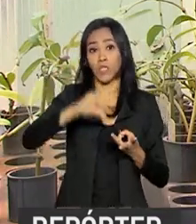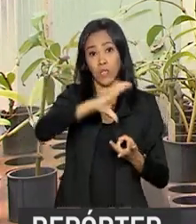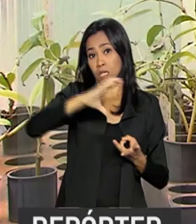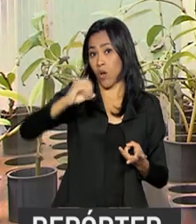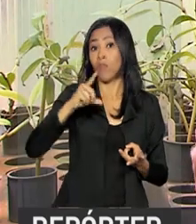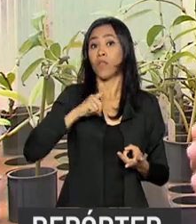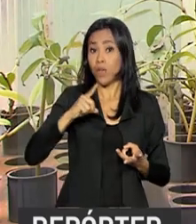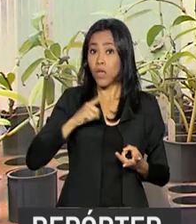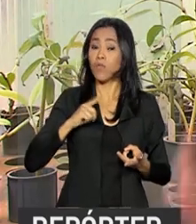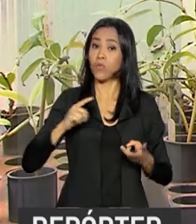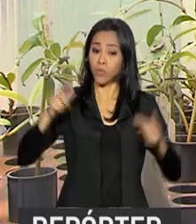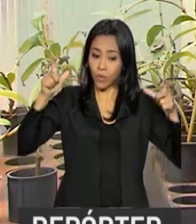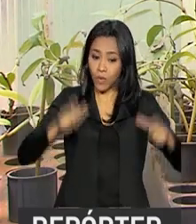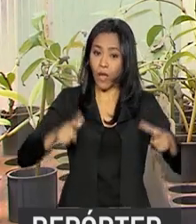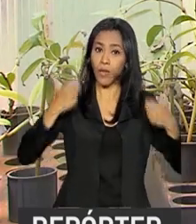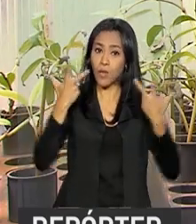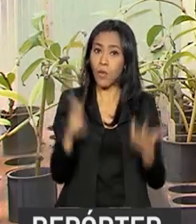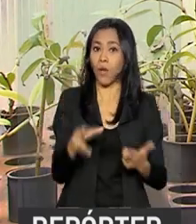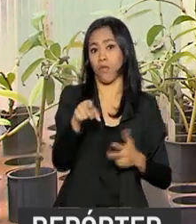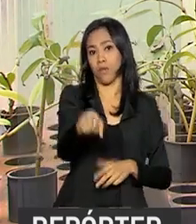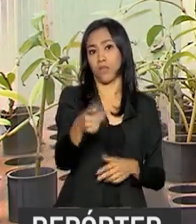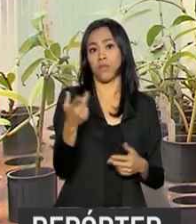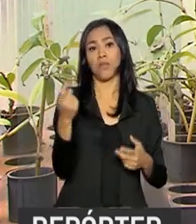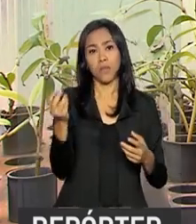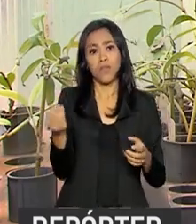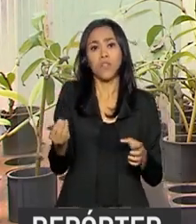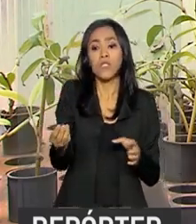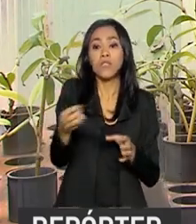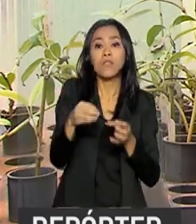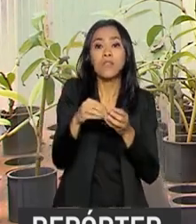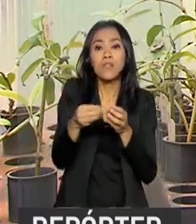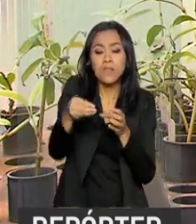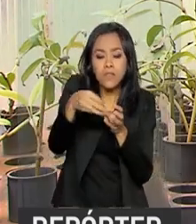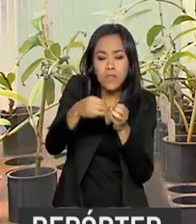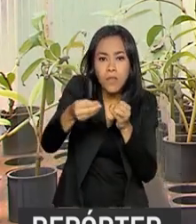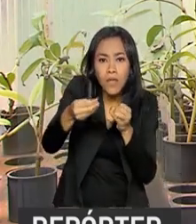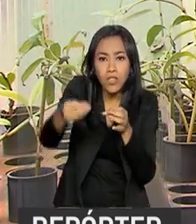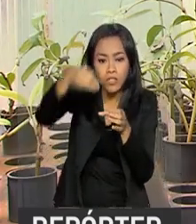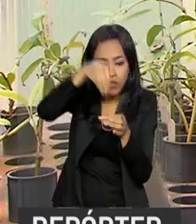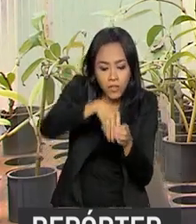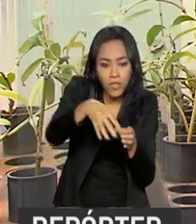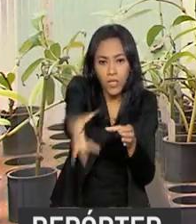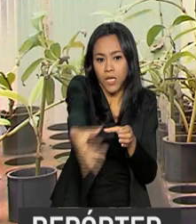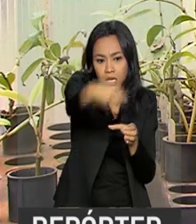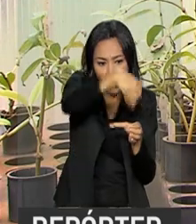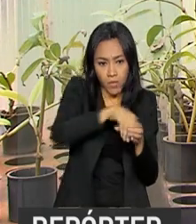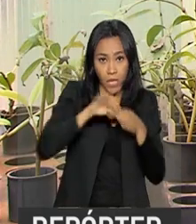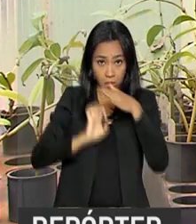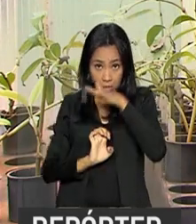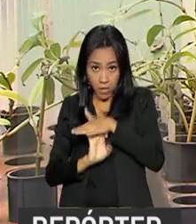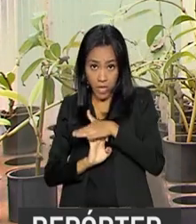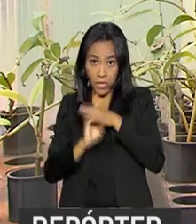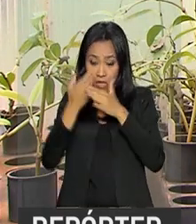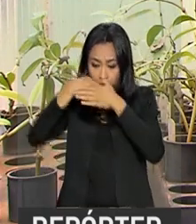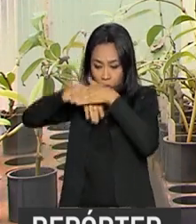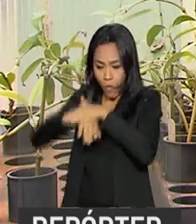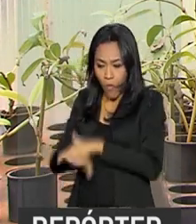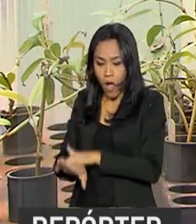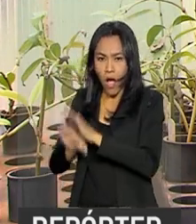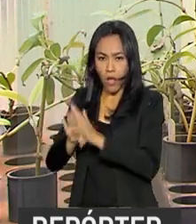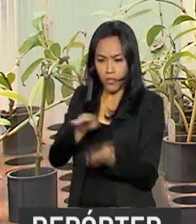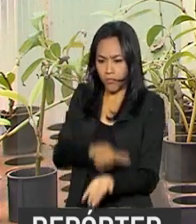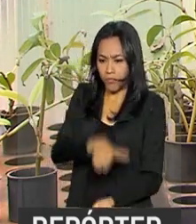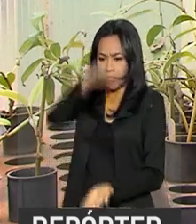essas áreas poderá ser feito o mesmo trabalho coleta de sementes encaminhar a embrapa embrapa guarda essa semente no